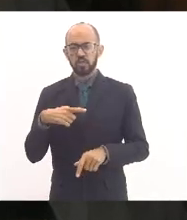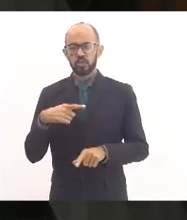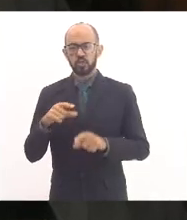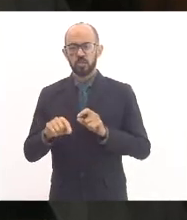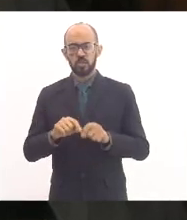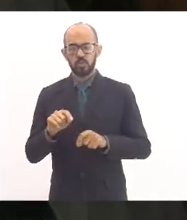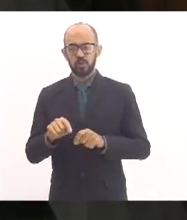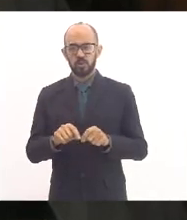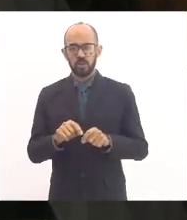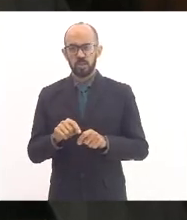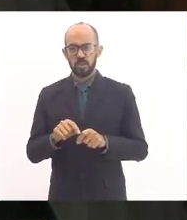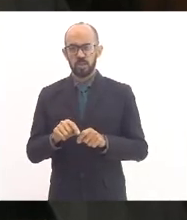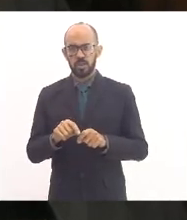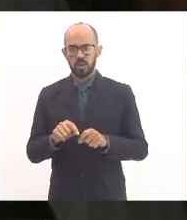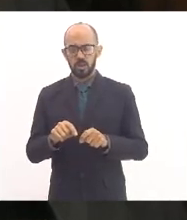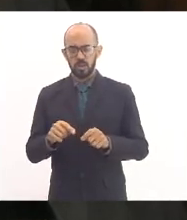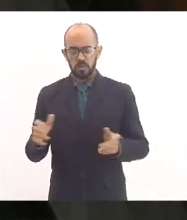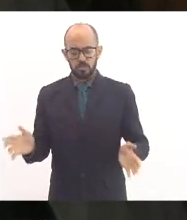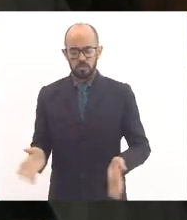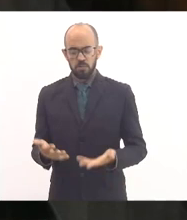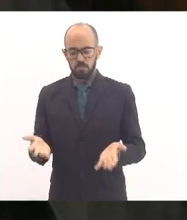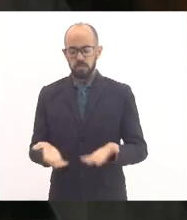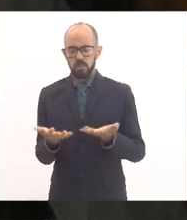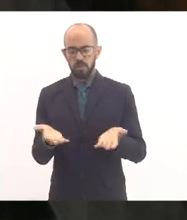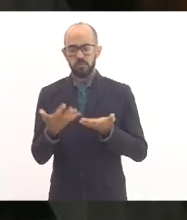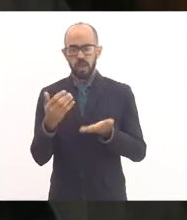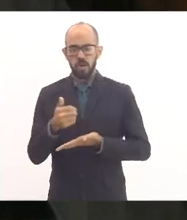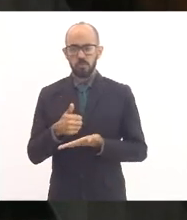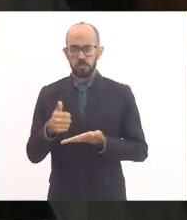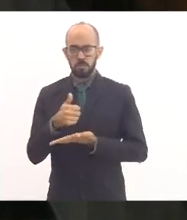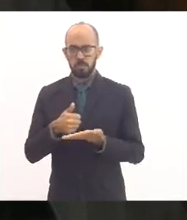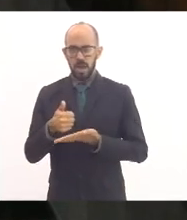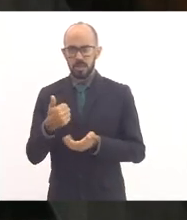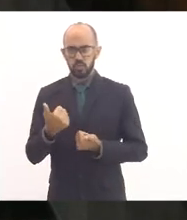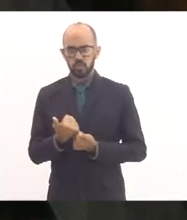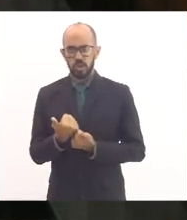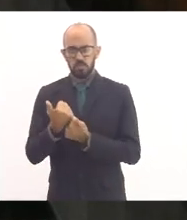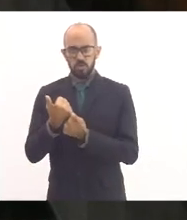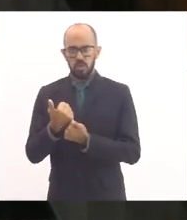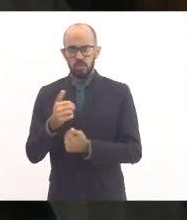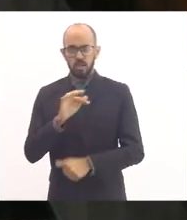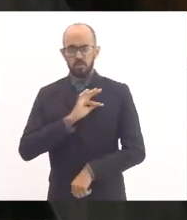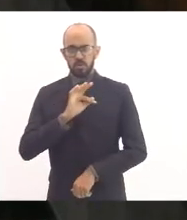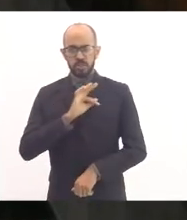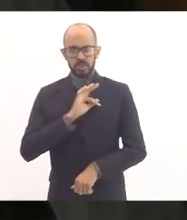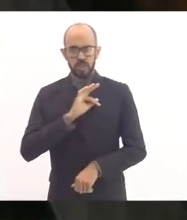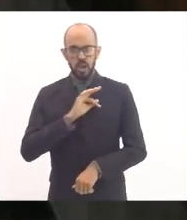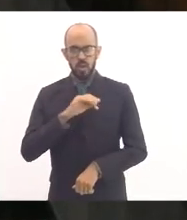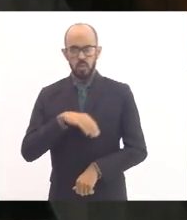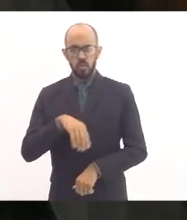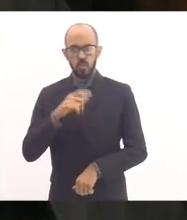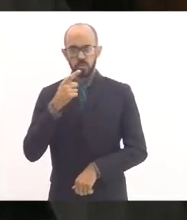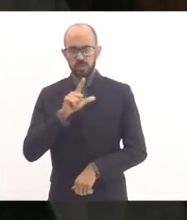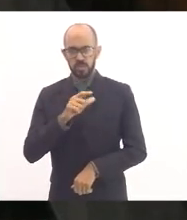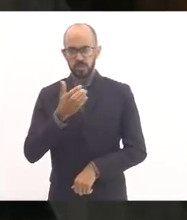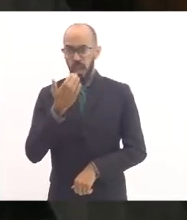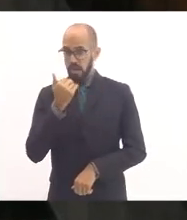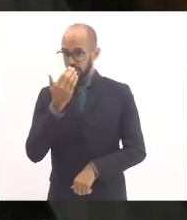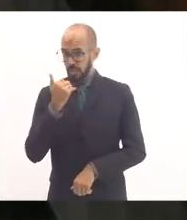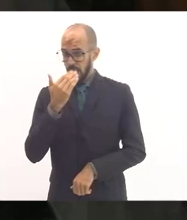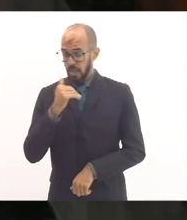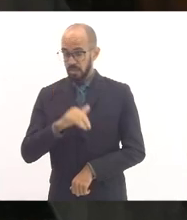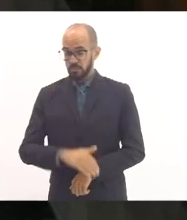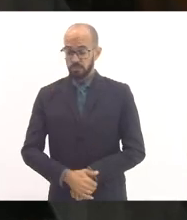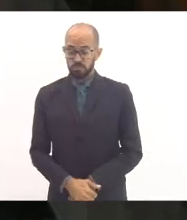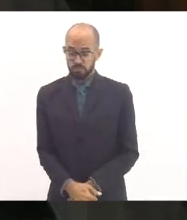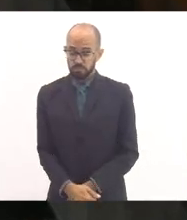a prover o mínimo razoável de apoio para que o policial civil pudesse se alimentar